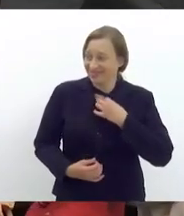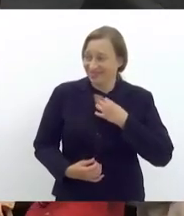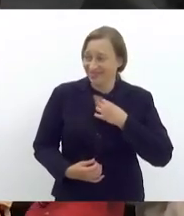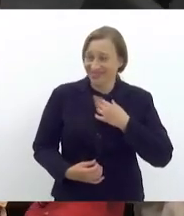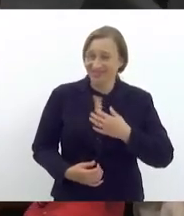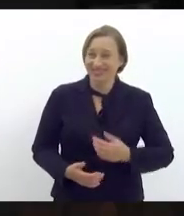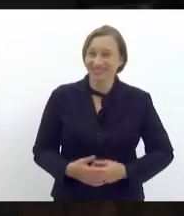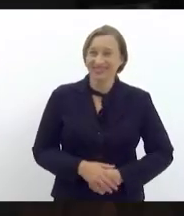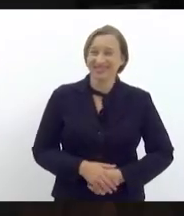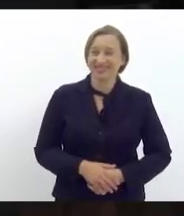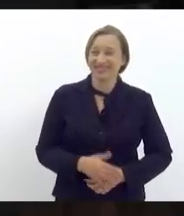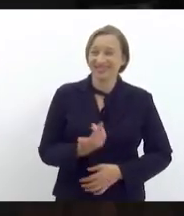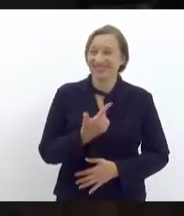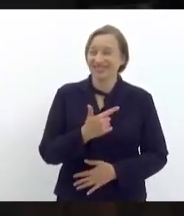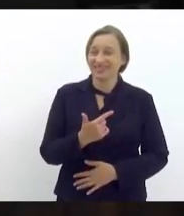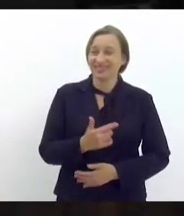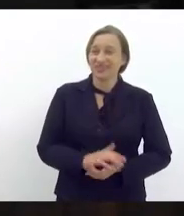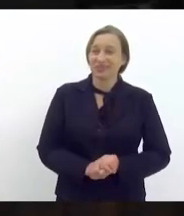não havendo mais